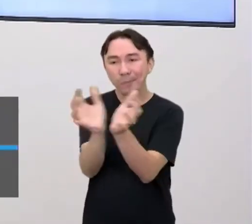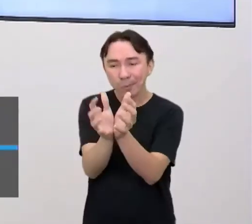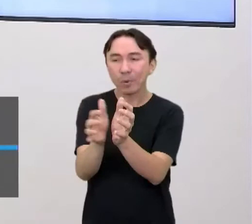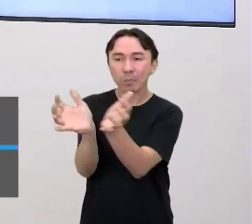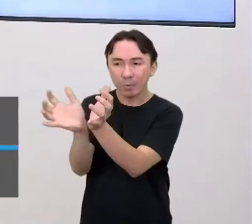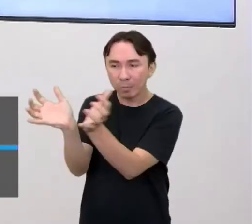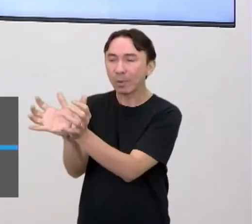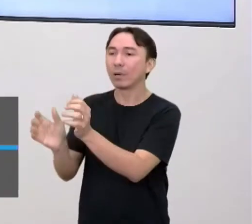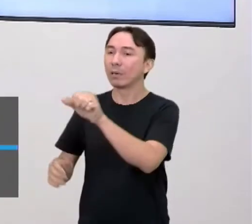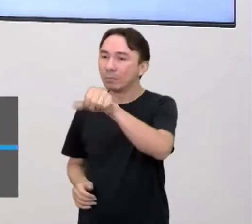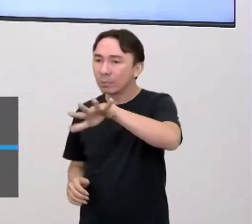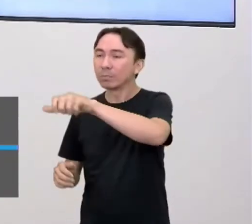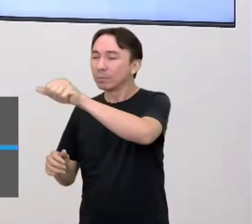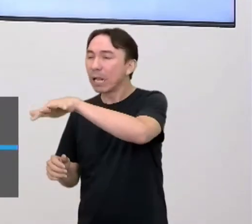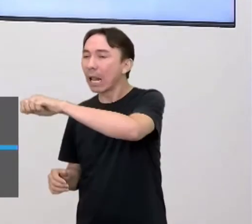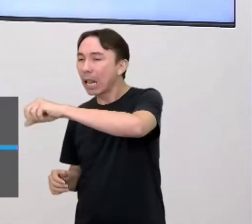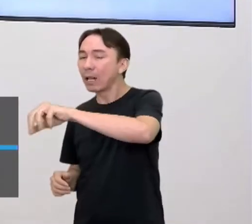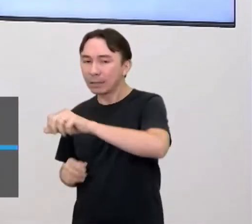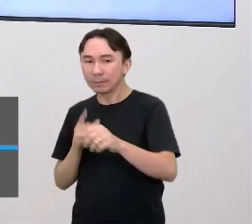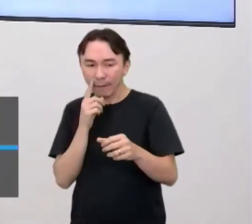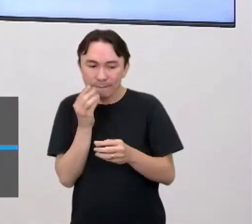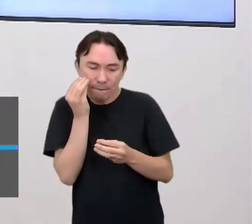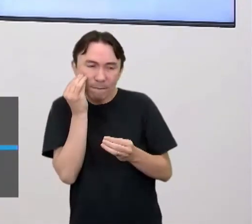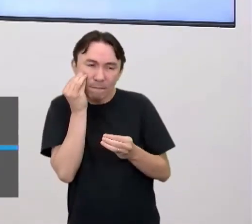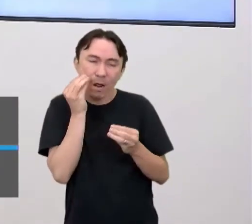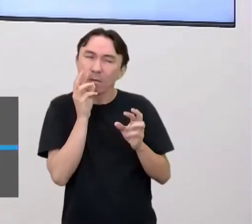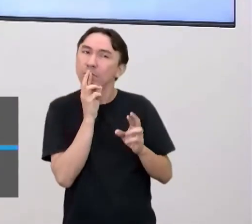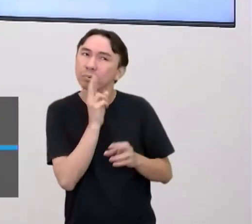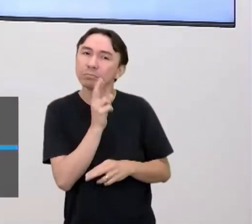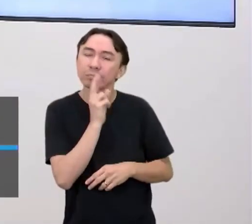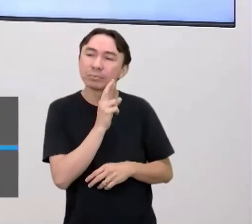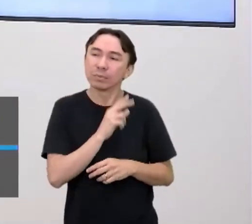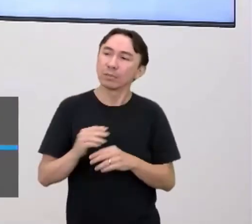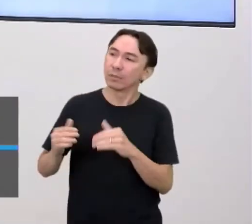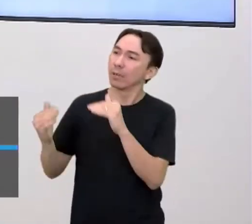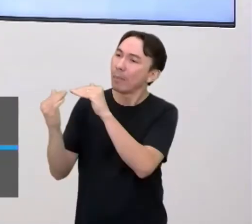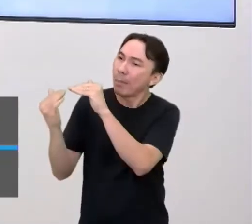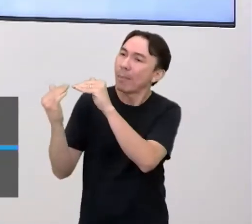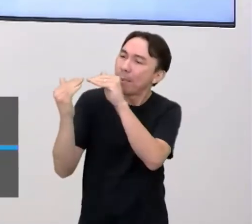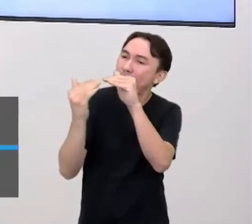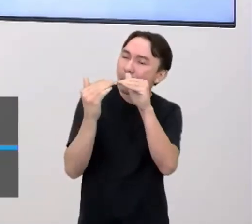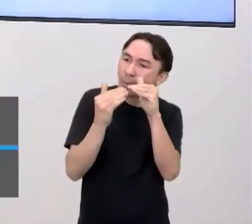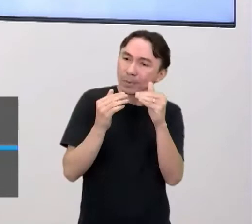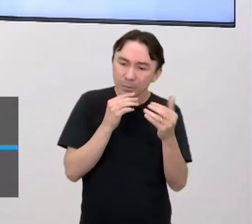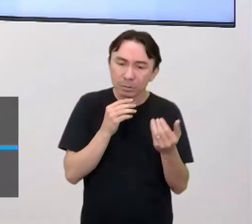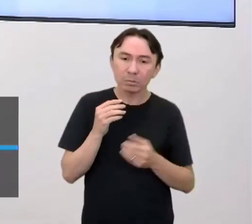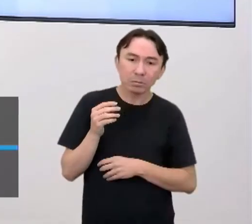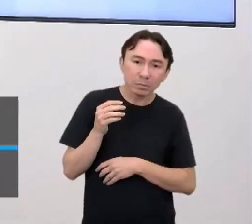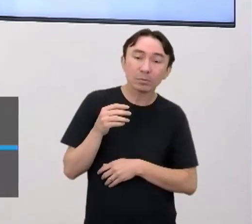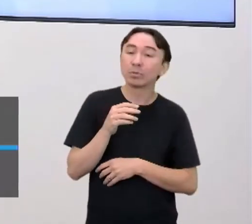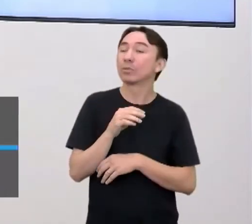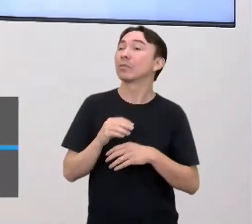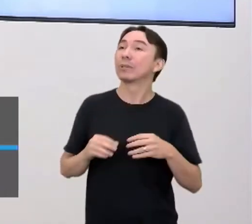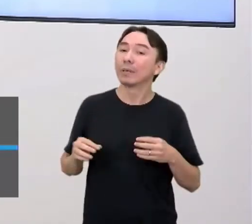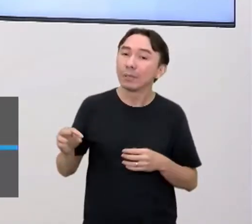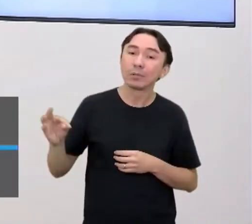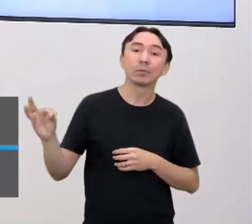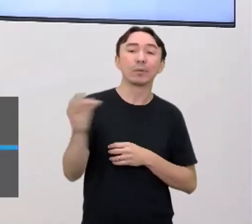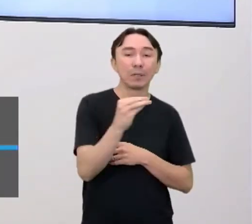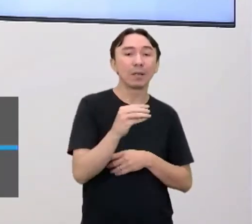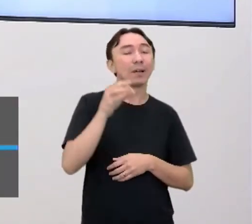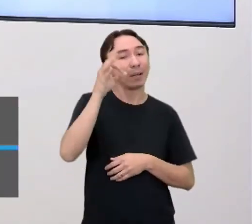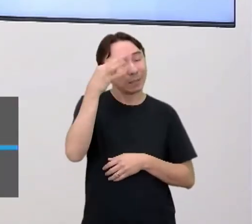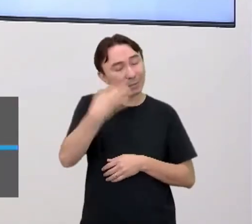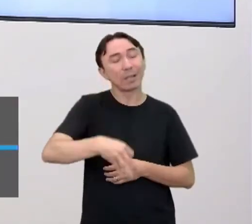uma área para tentar responder. E a partir do consenso, onde as respostas vão se aproximando, toma-se como verdade, foi o que